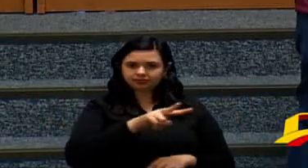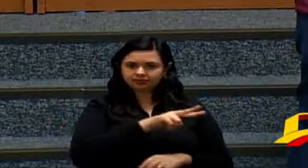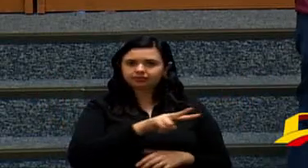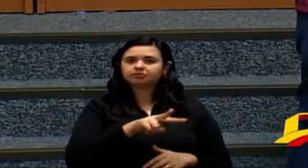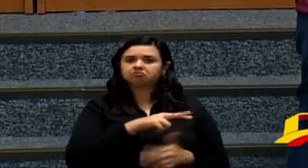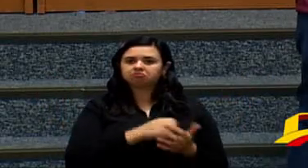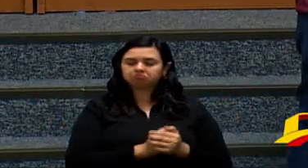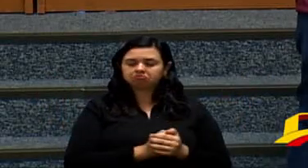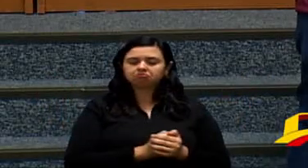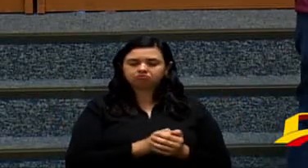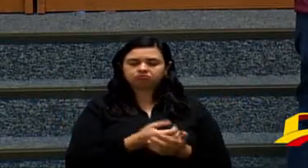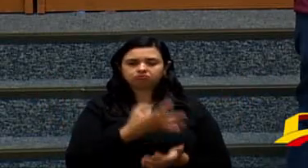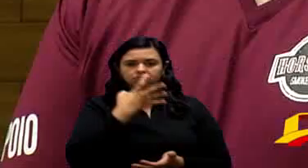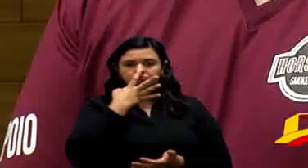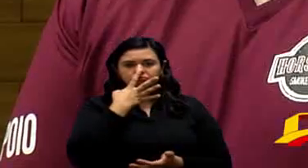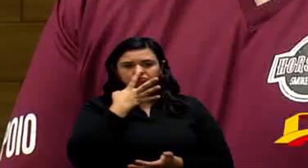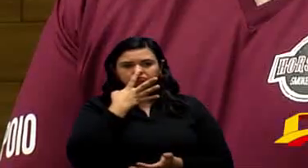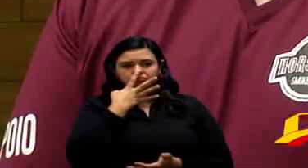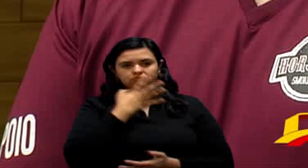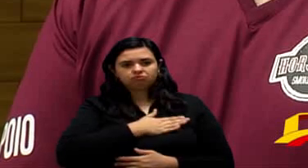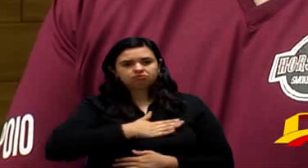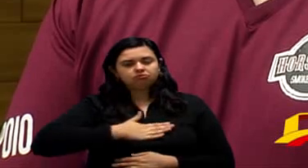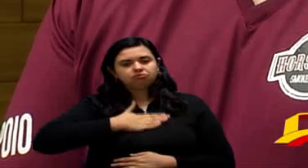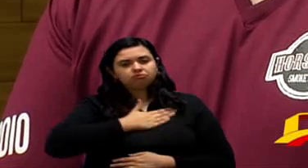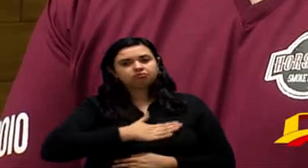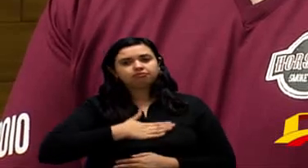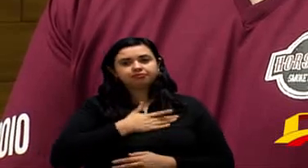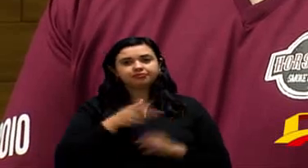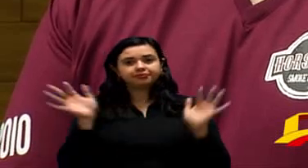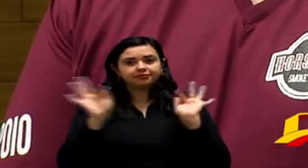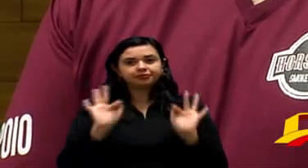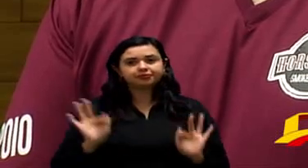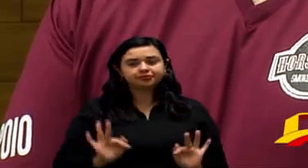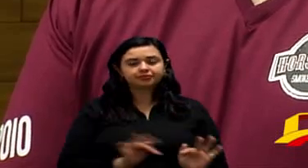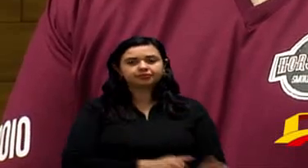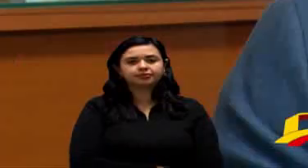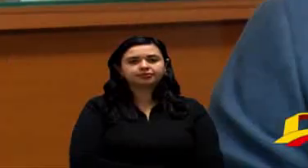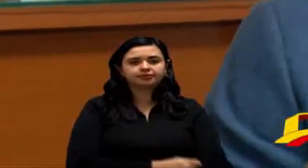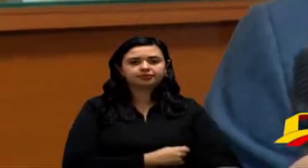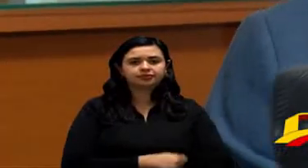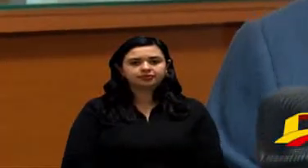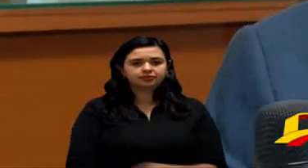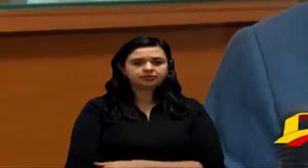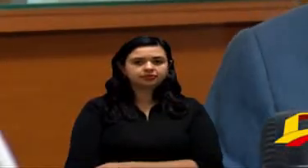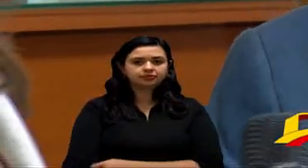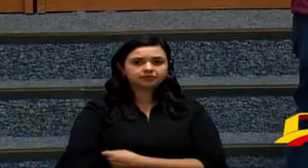diferença né e ficou muito feliz e honrado passar aqui a palavra